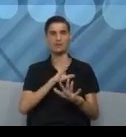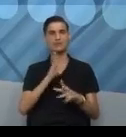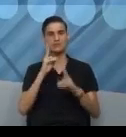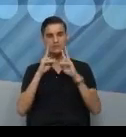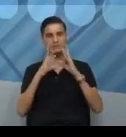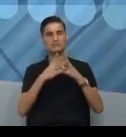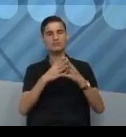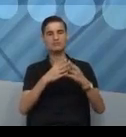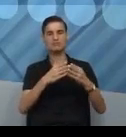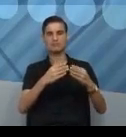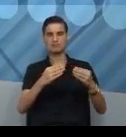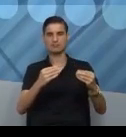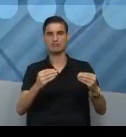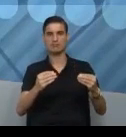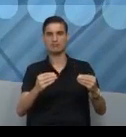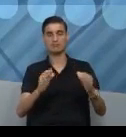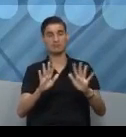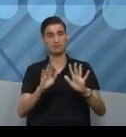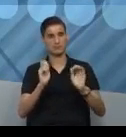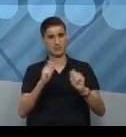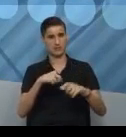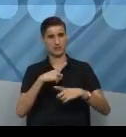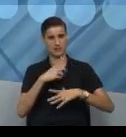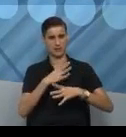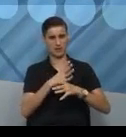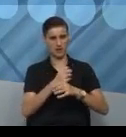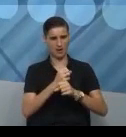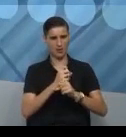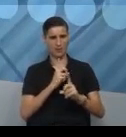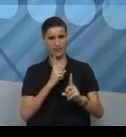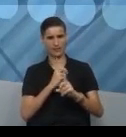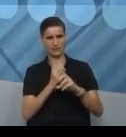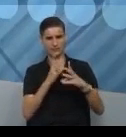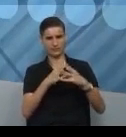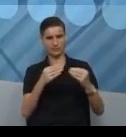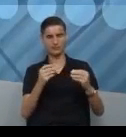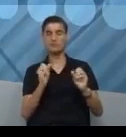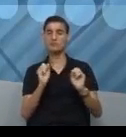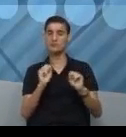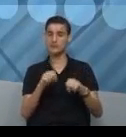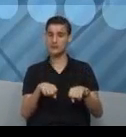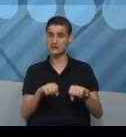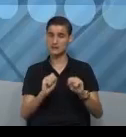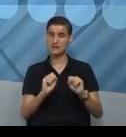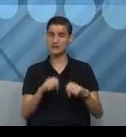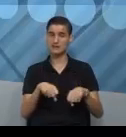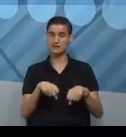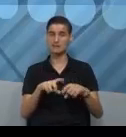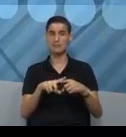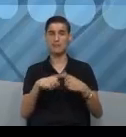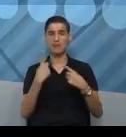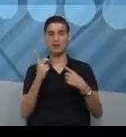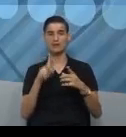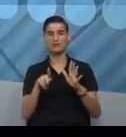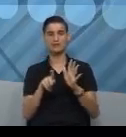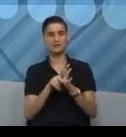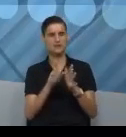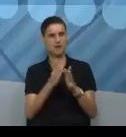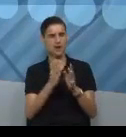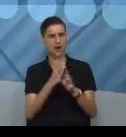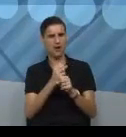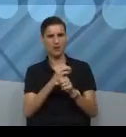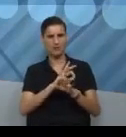tem a solução. Claro, é possível fazer o cálculo, encontrar a solução? Mas são